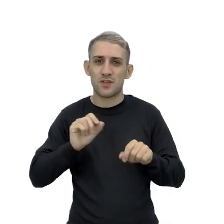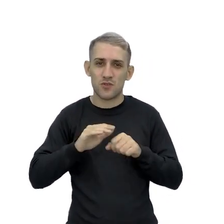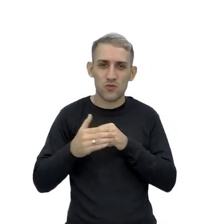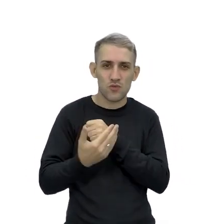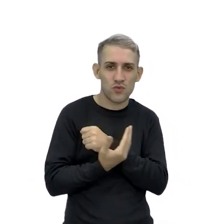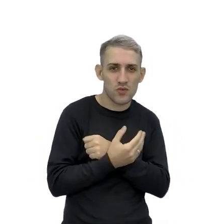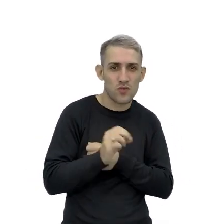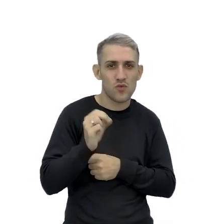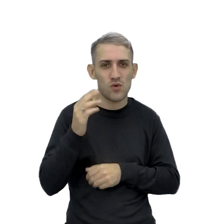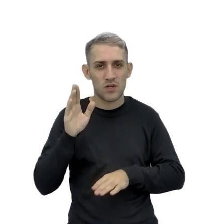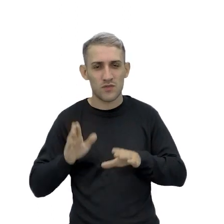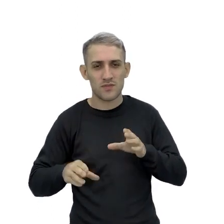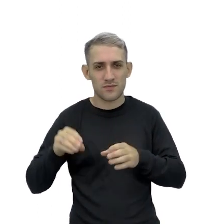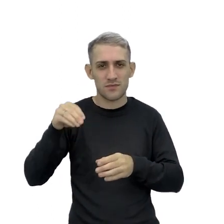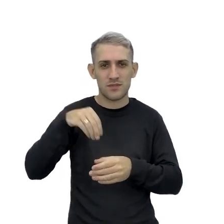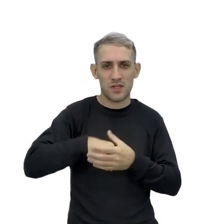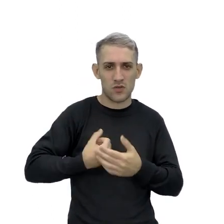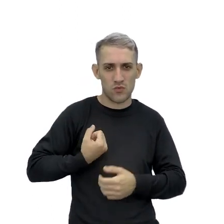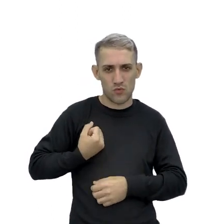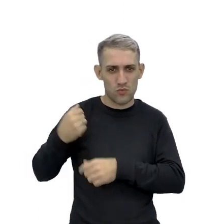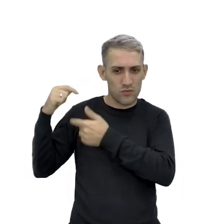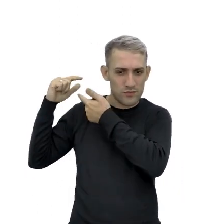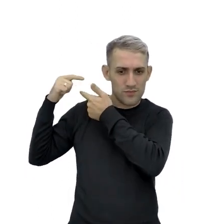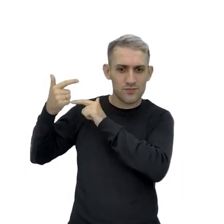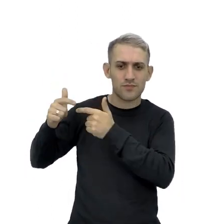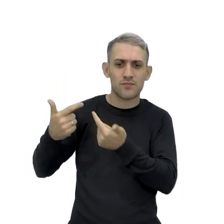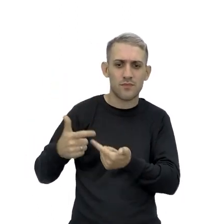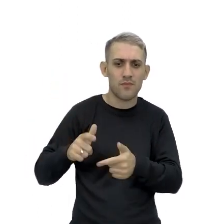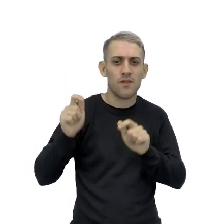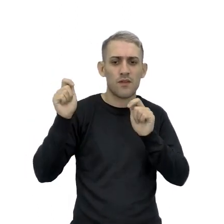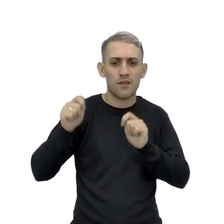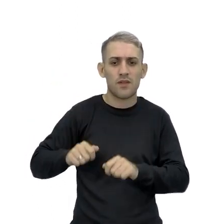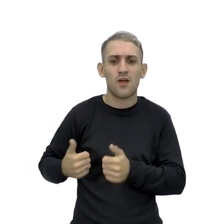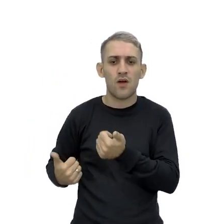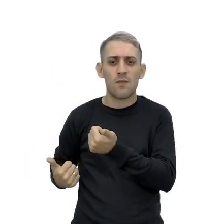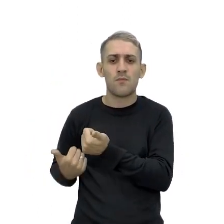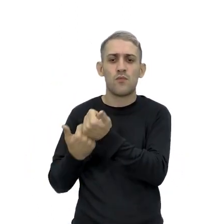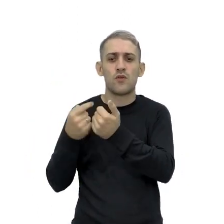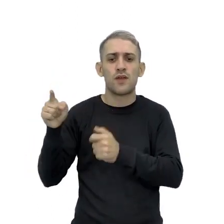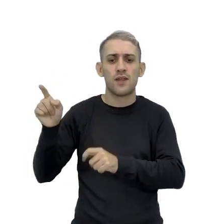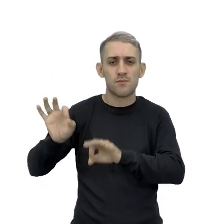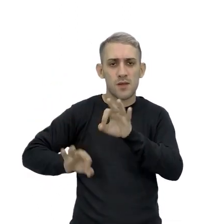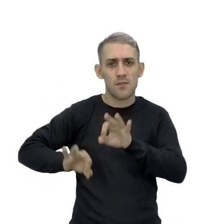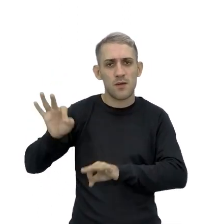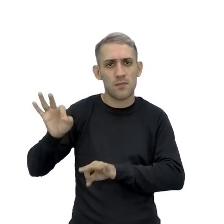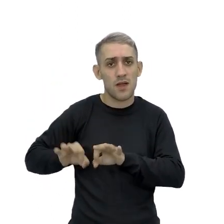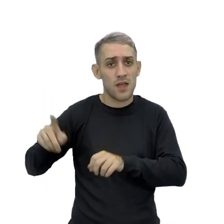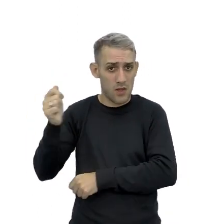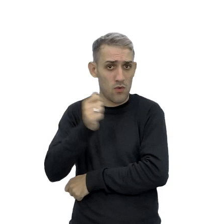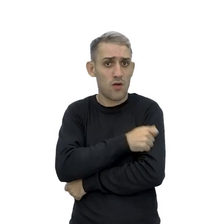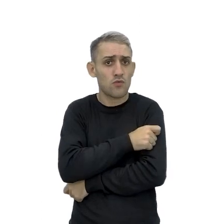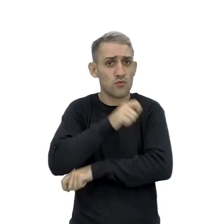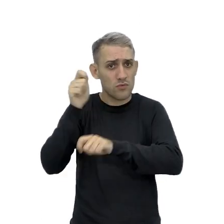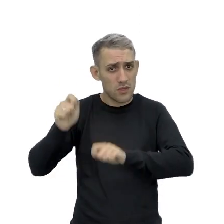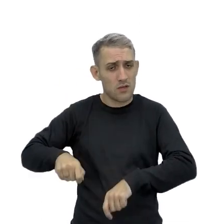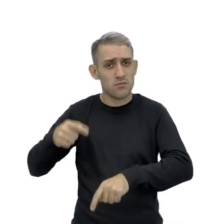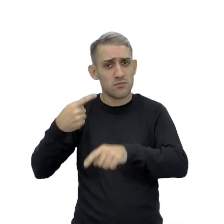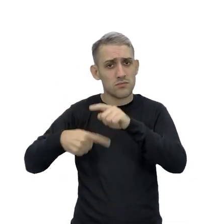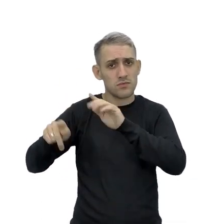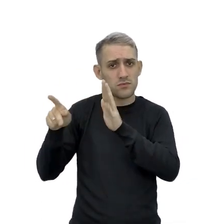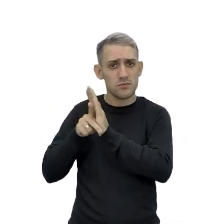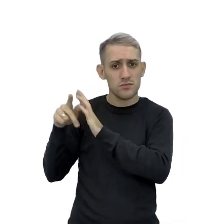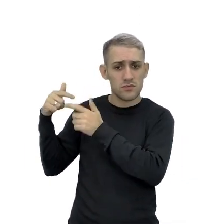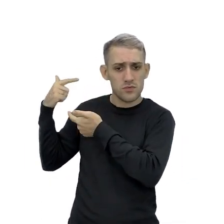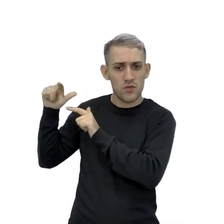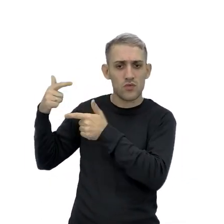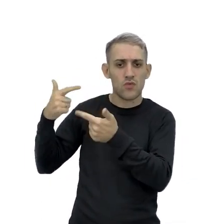ou escondido no algoritmo tradicional, isso vai auxiliar a construção e o aluno vai caminhar para o algoritmo tradicional de uma forma